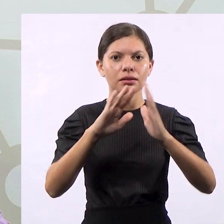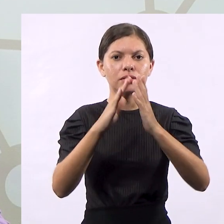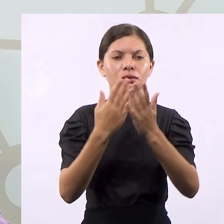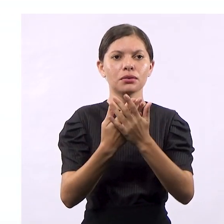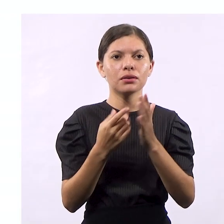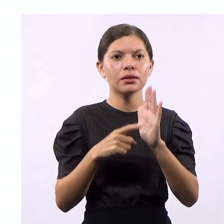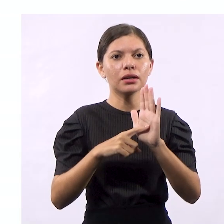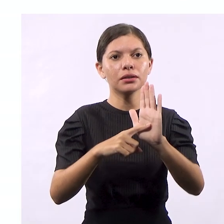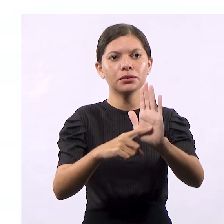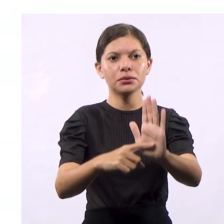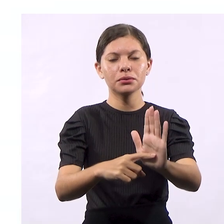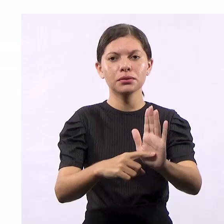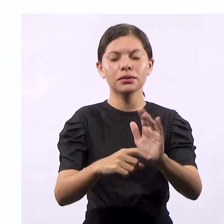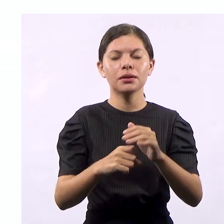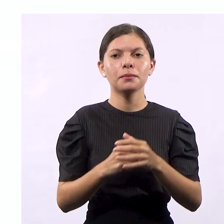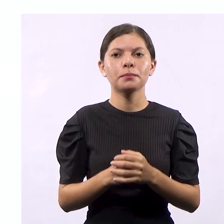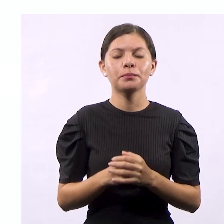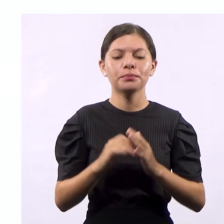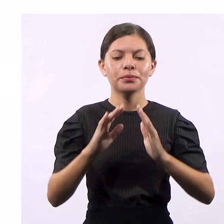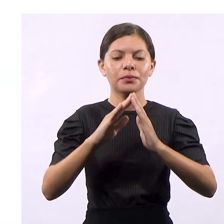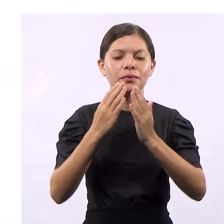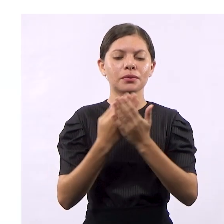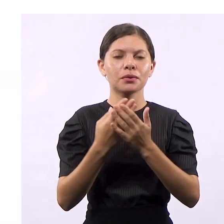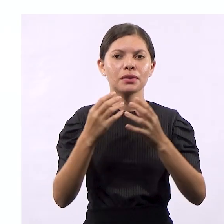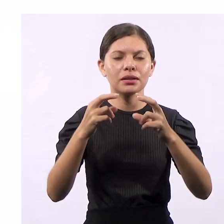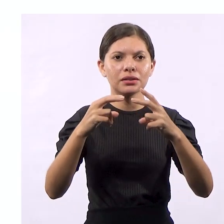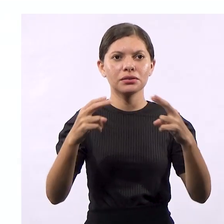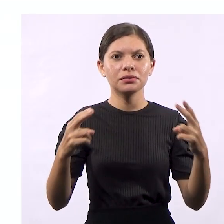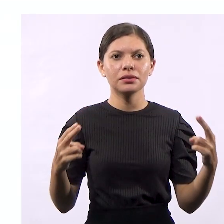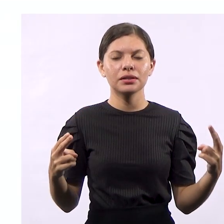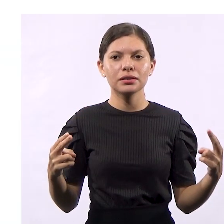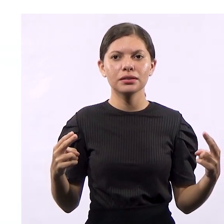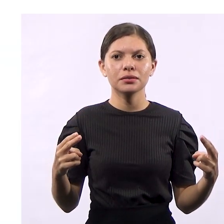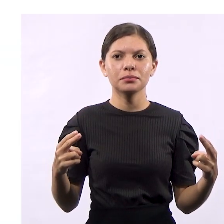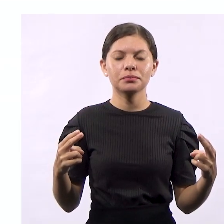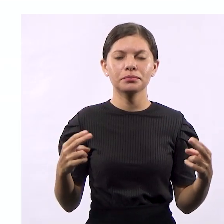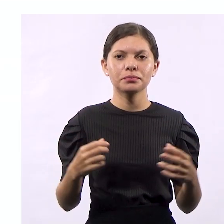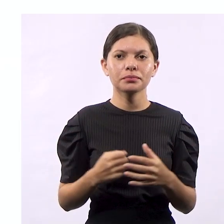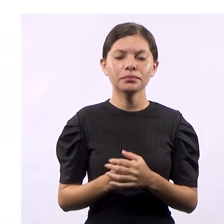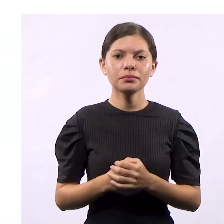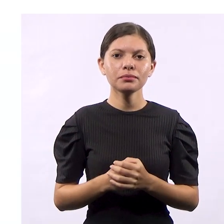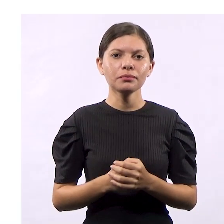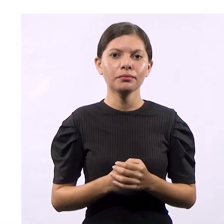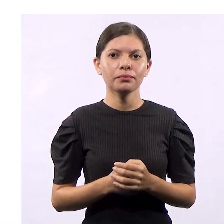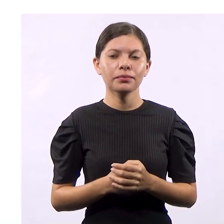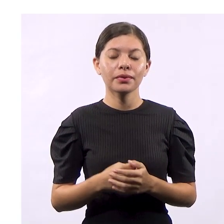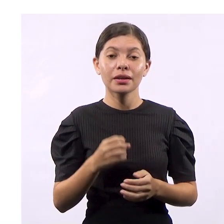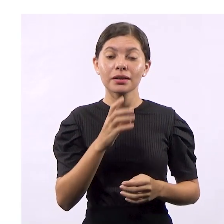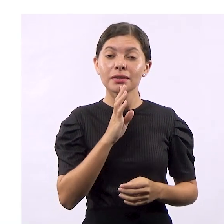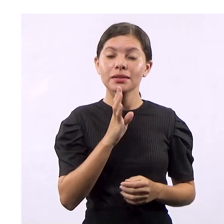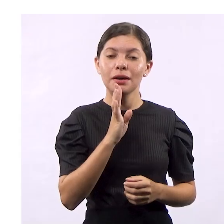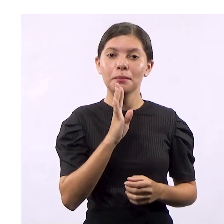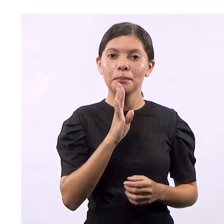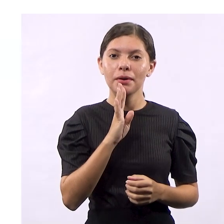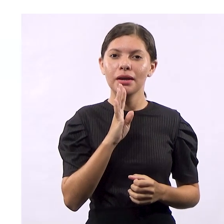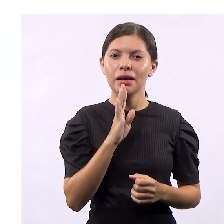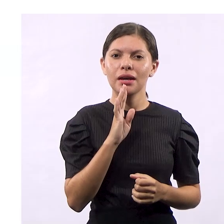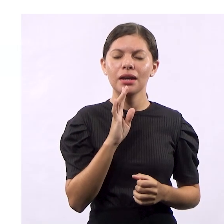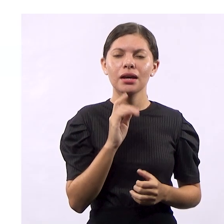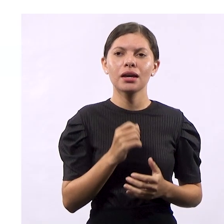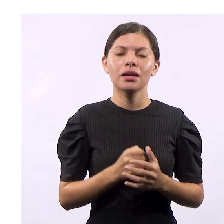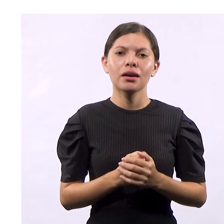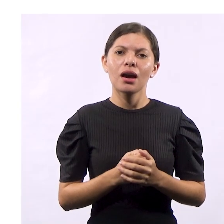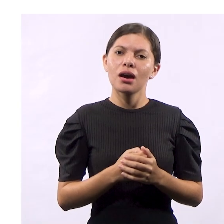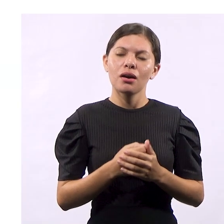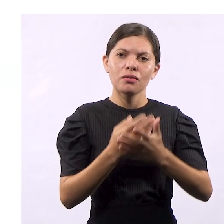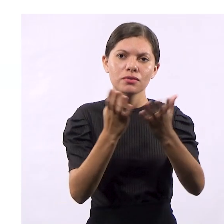uma escola mais plural e diversa. Nós temos outros dois, mas primeiro eu quero saber dos professores o que os alunos podem conversar na escola